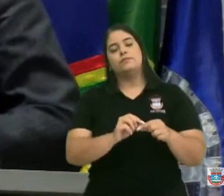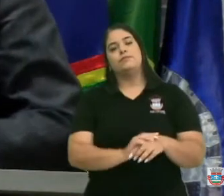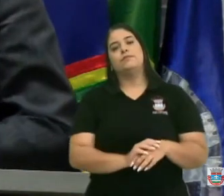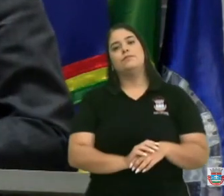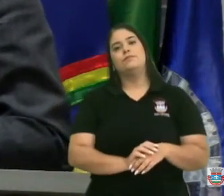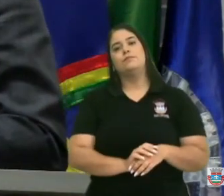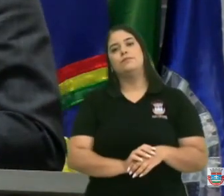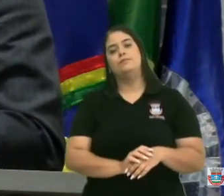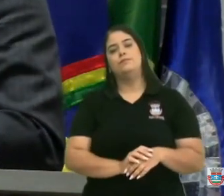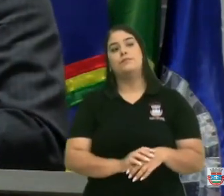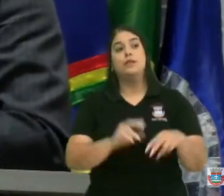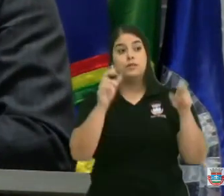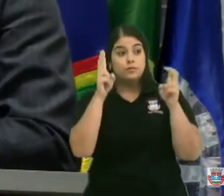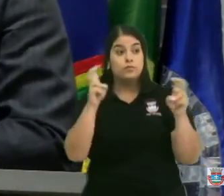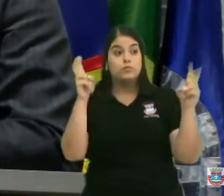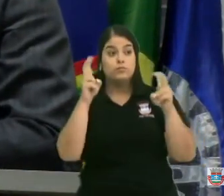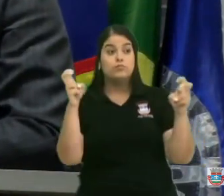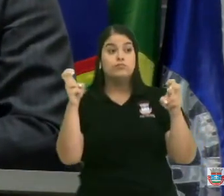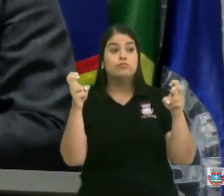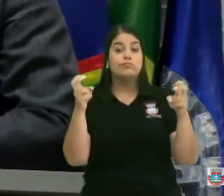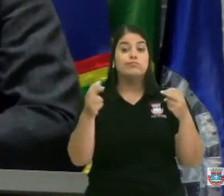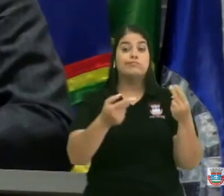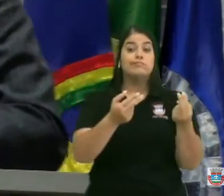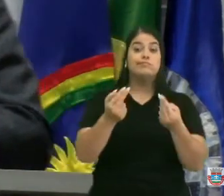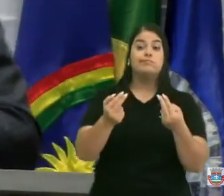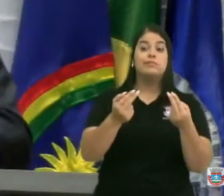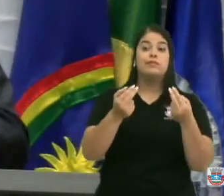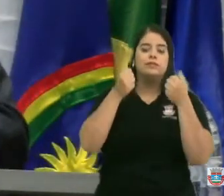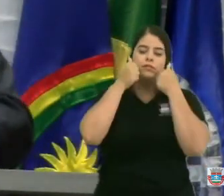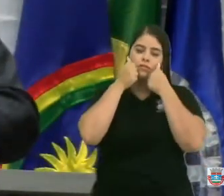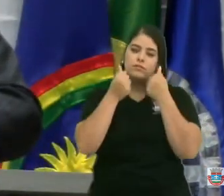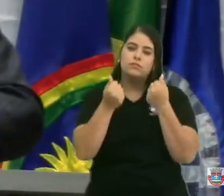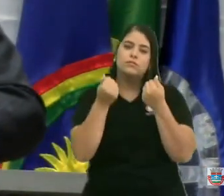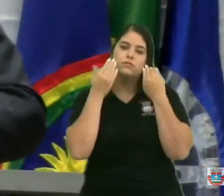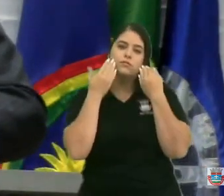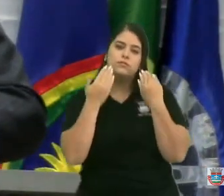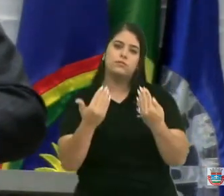dessa temática, senhor presidente, uma audiência pública.